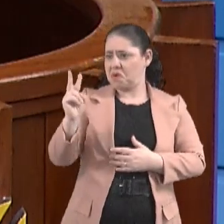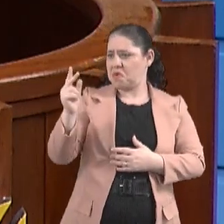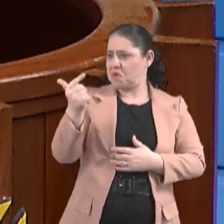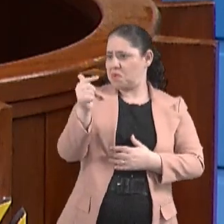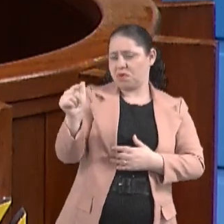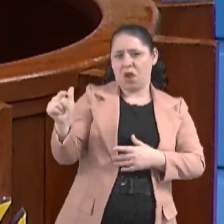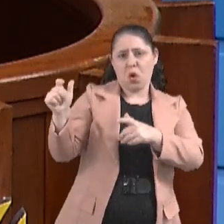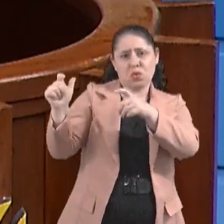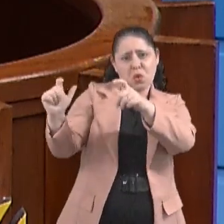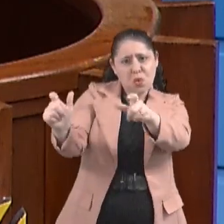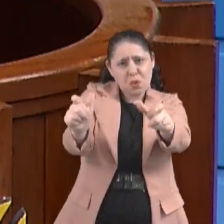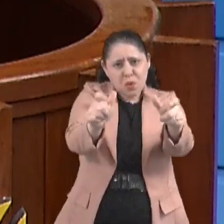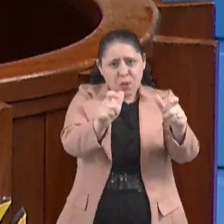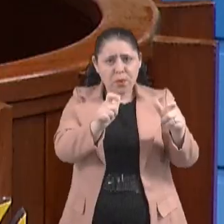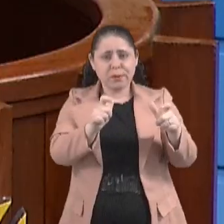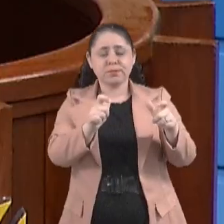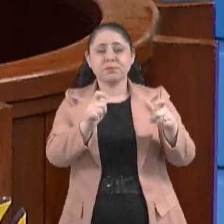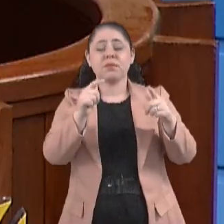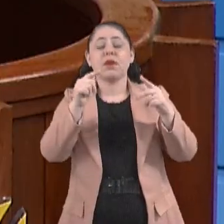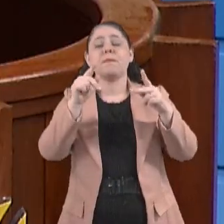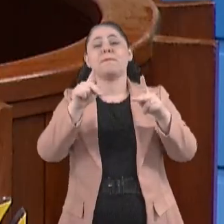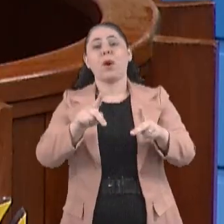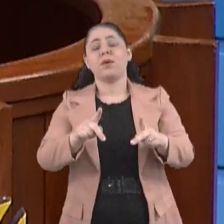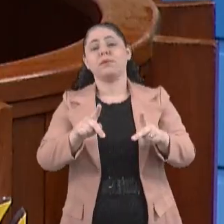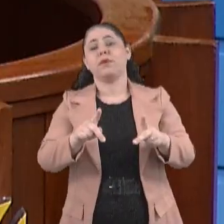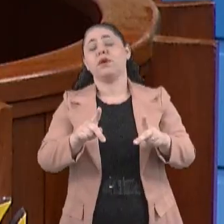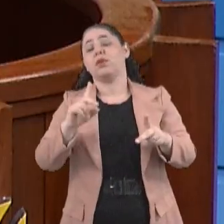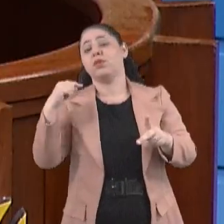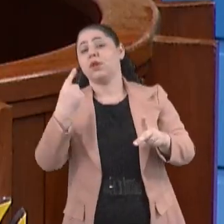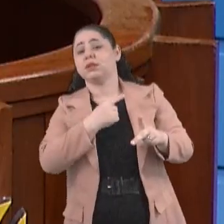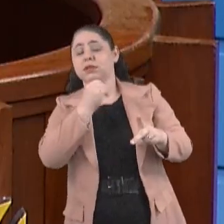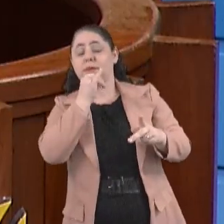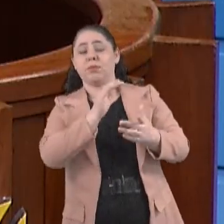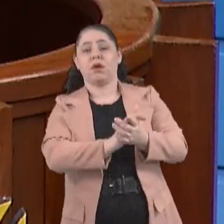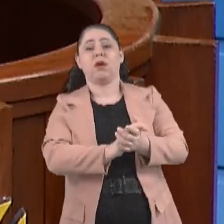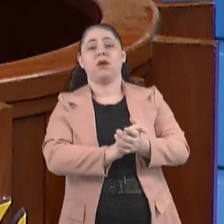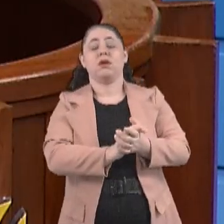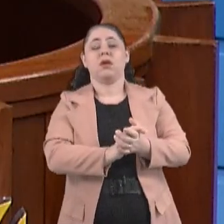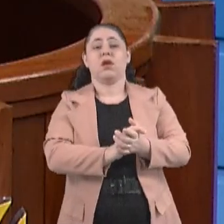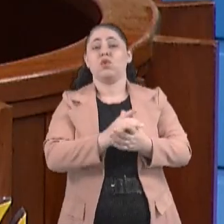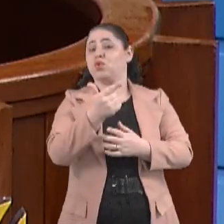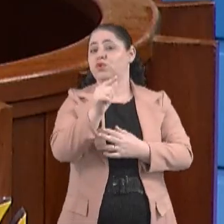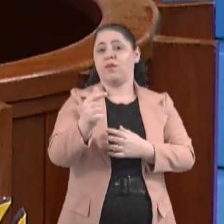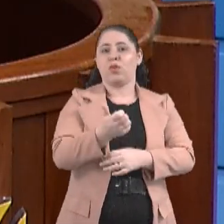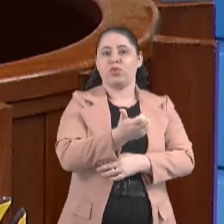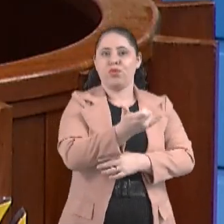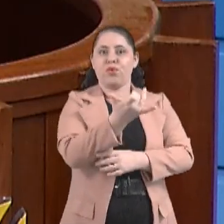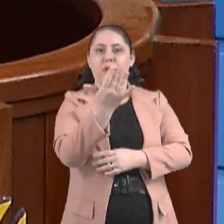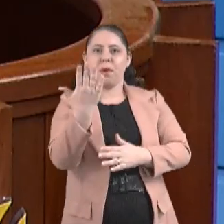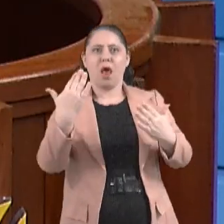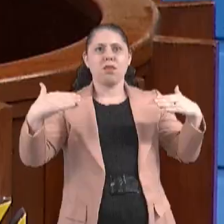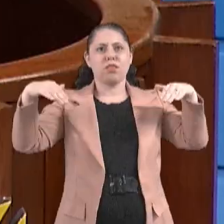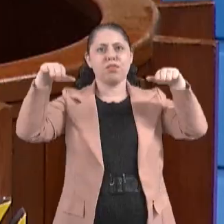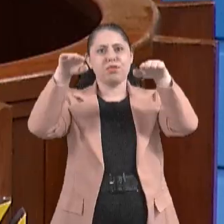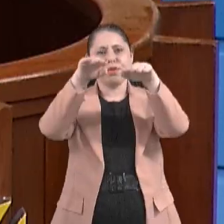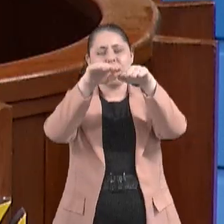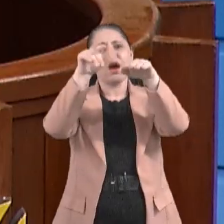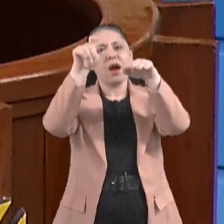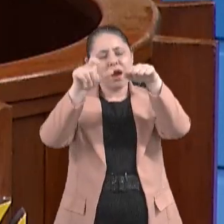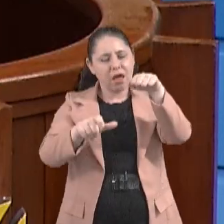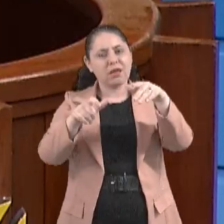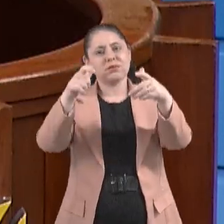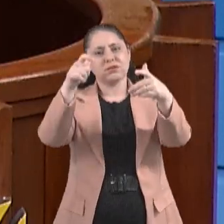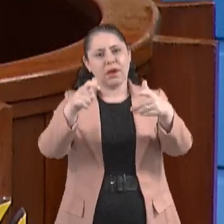para todos os espaços públicos, por exemplo, enquanto as mulheres não estiverem em quantidade igual aos homens nos espaços